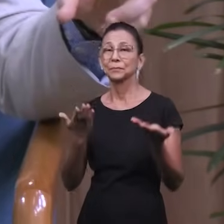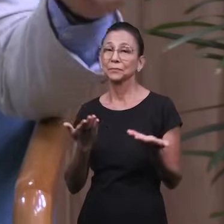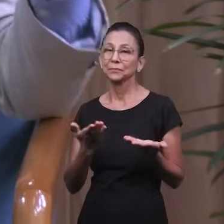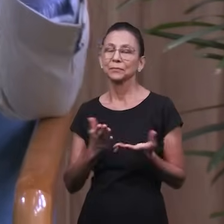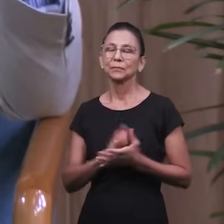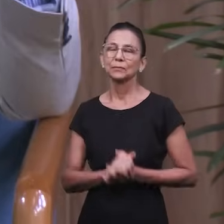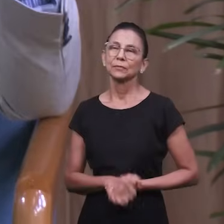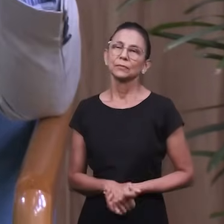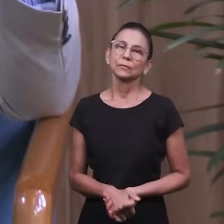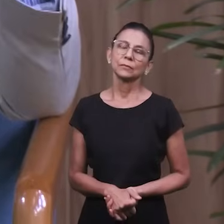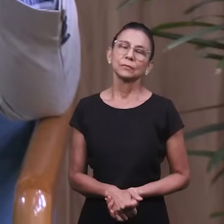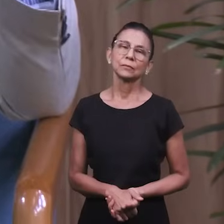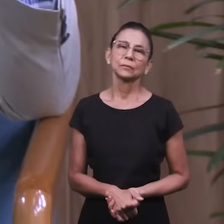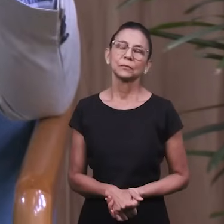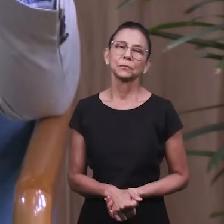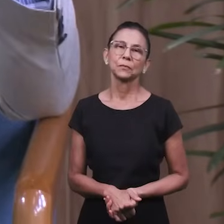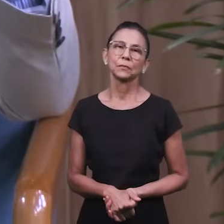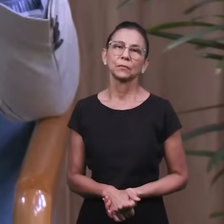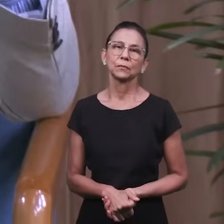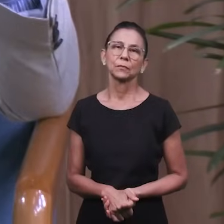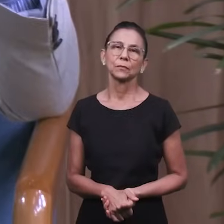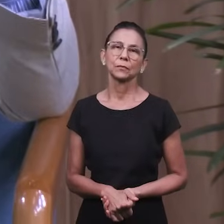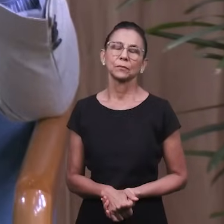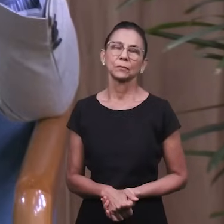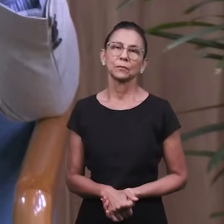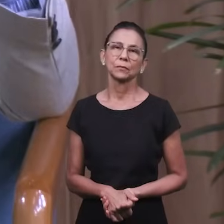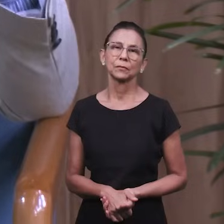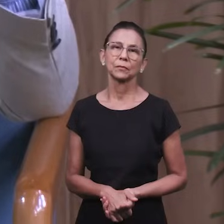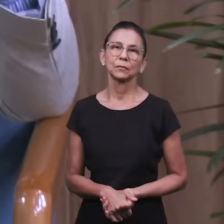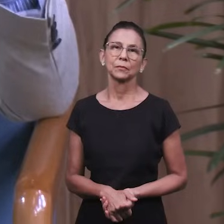festejando aquele casamento. E a igreja,